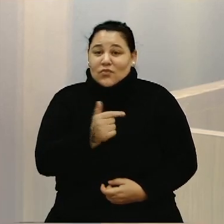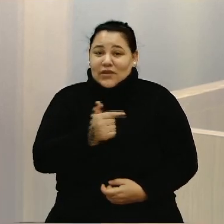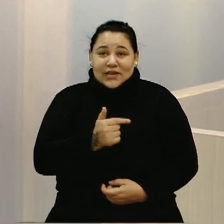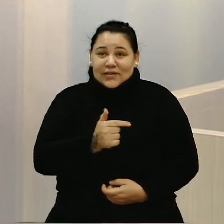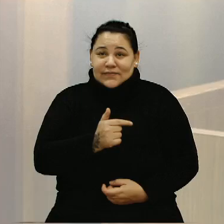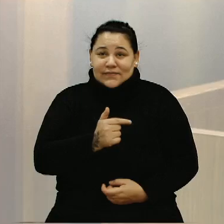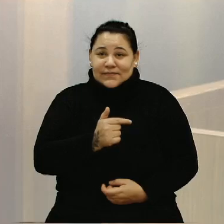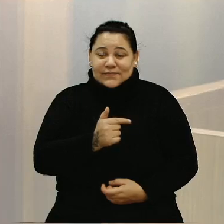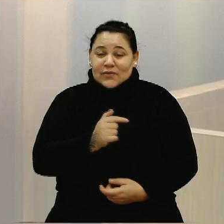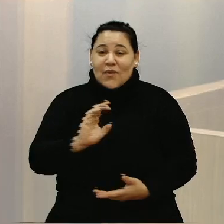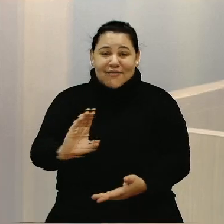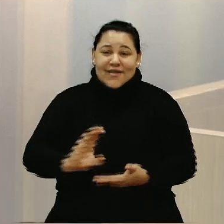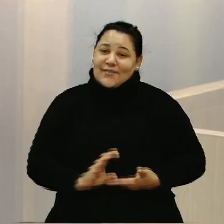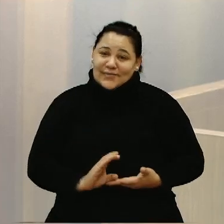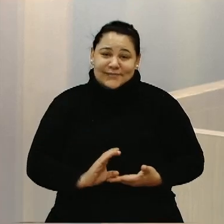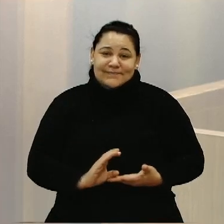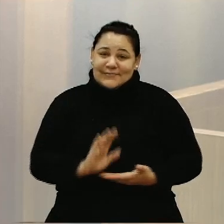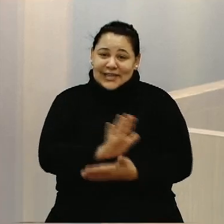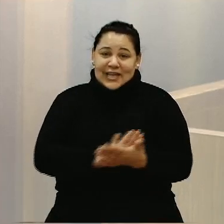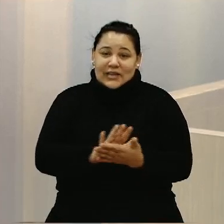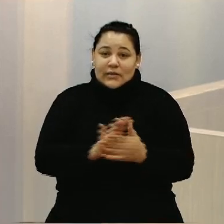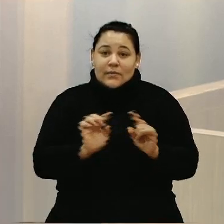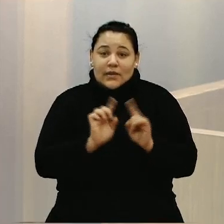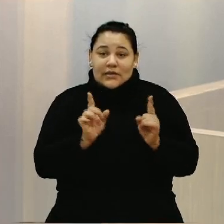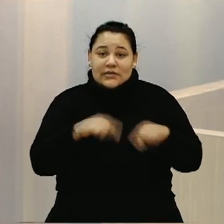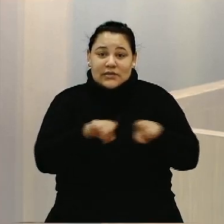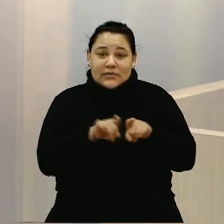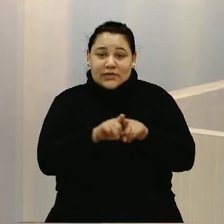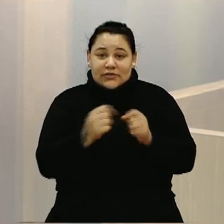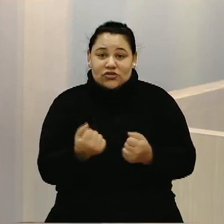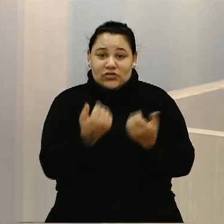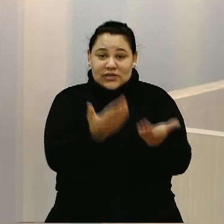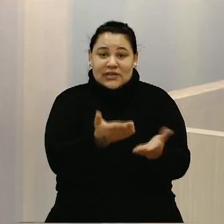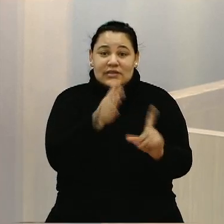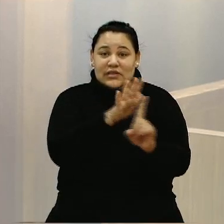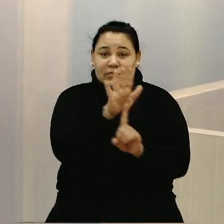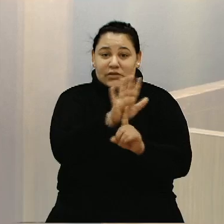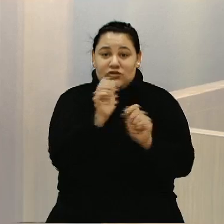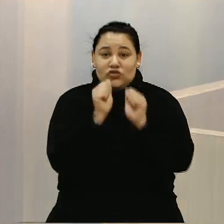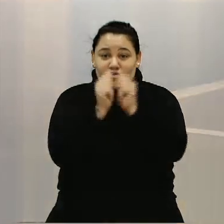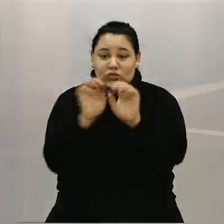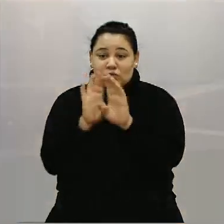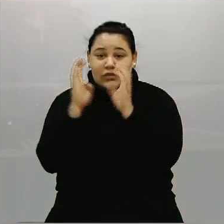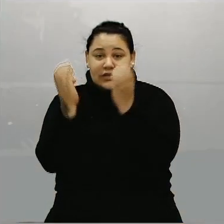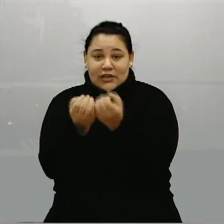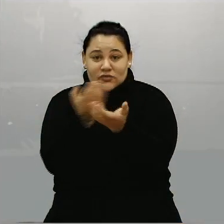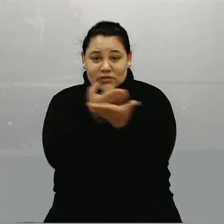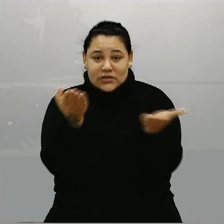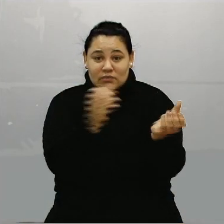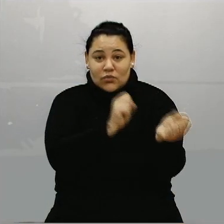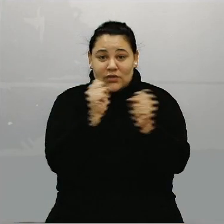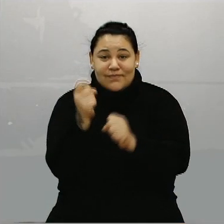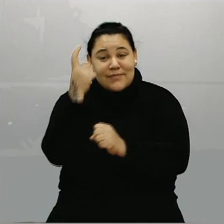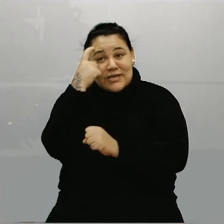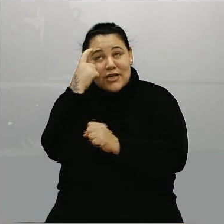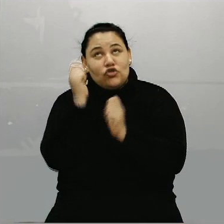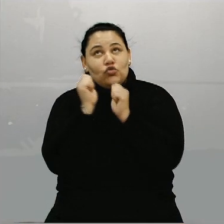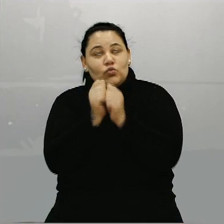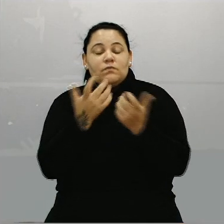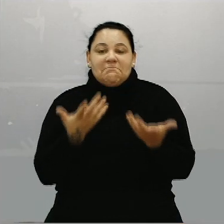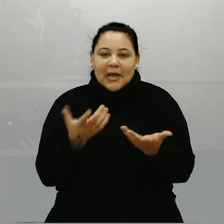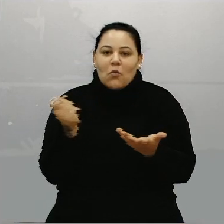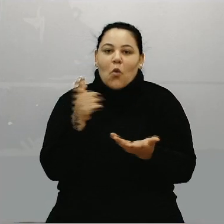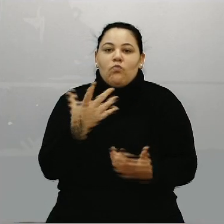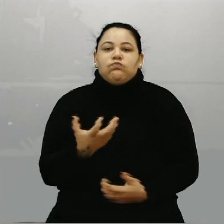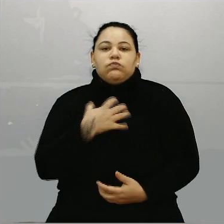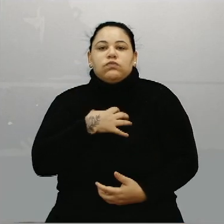fonte de recurso, né? Mas a gente traz também essa demanda aqui junto aos senhores, junto à comunidade, para que a gente possa pensar de que maneira a gente